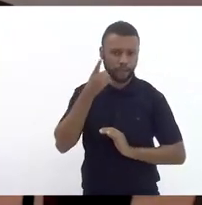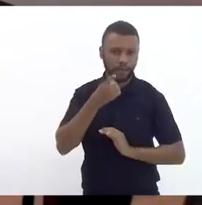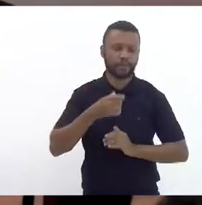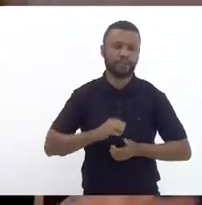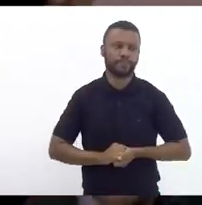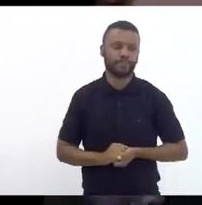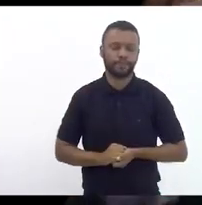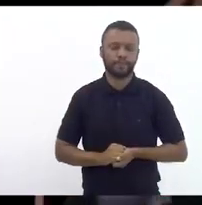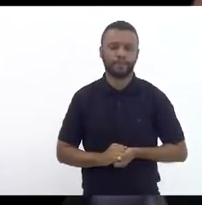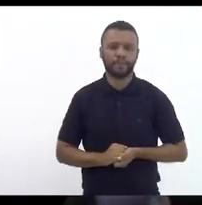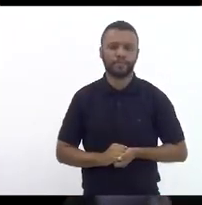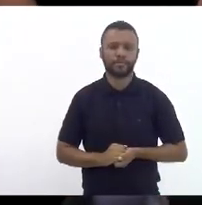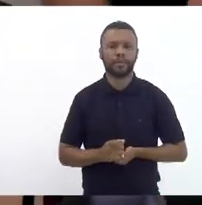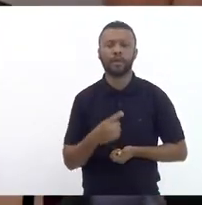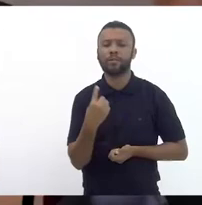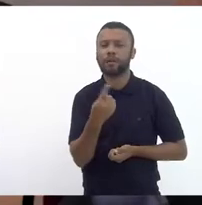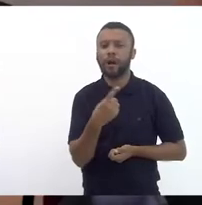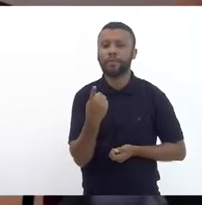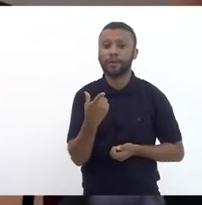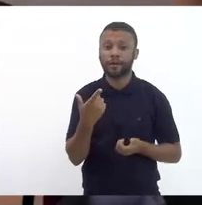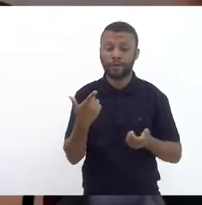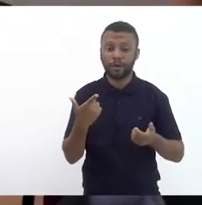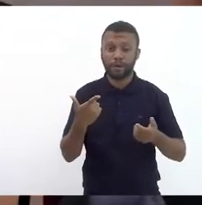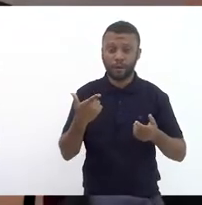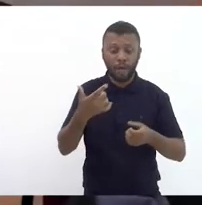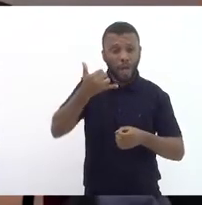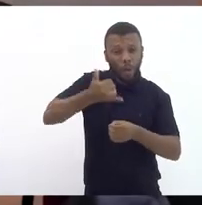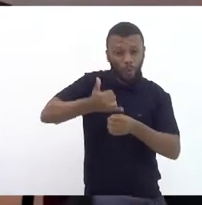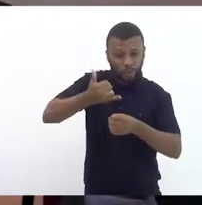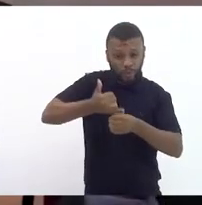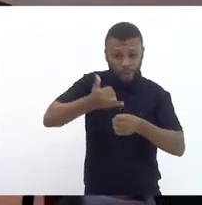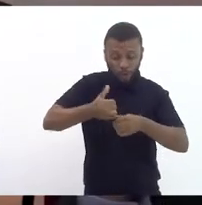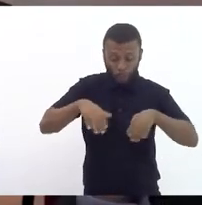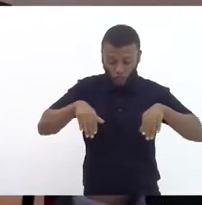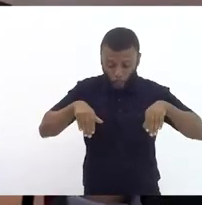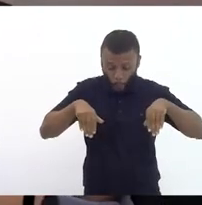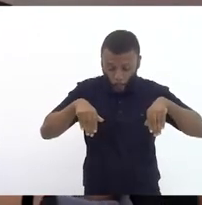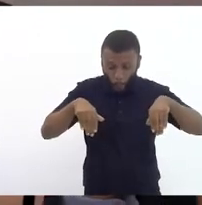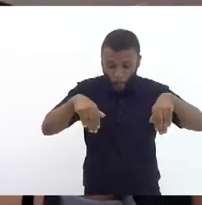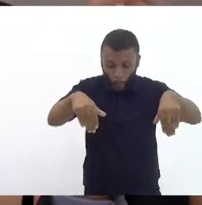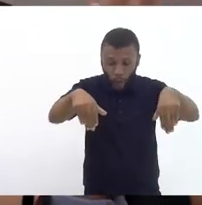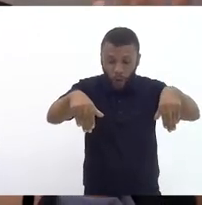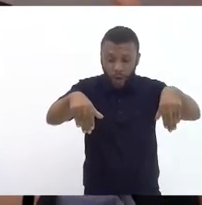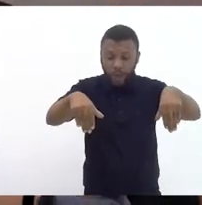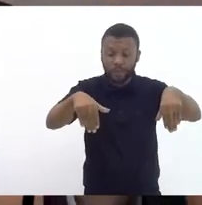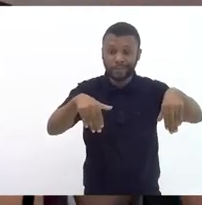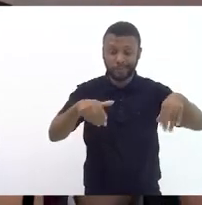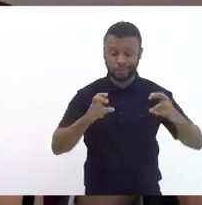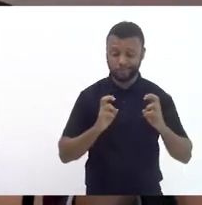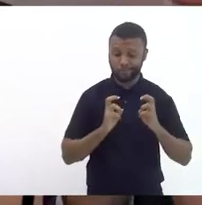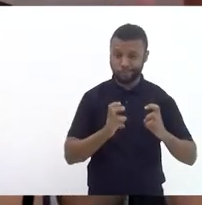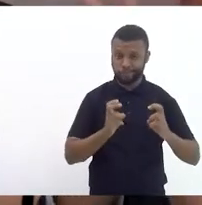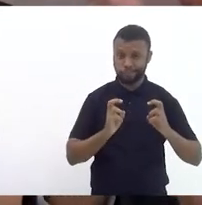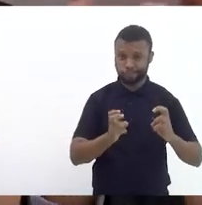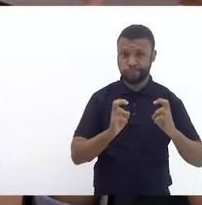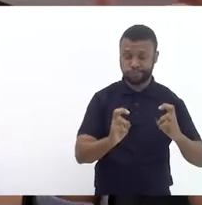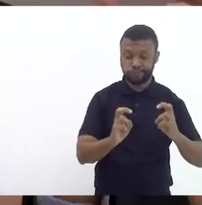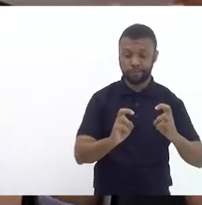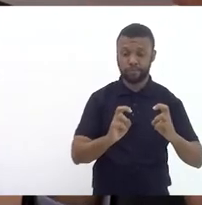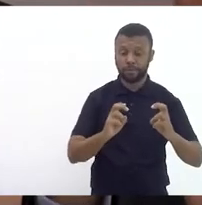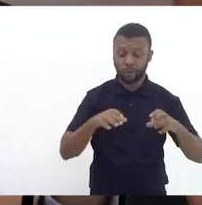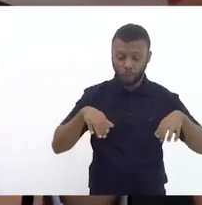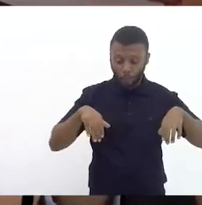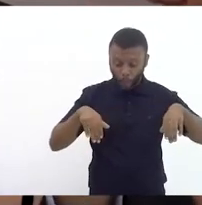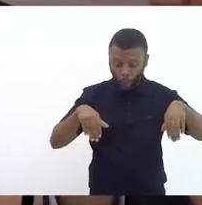a aproximação dos trilhos à plataforma. Naquelas plataformas em reta, onde é possível